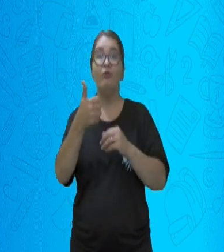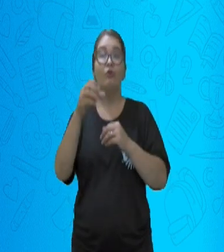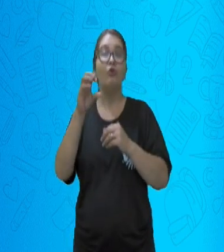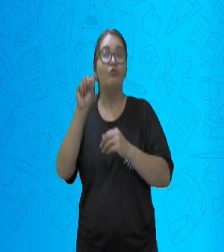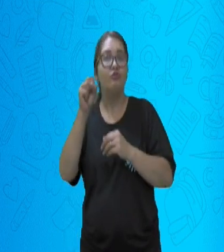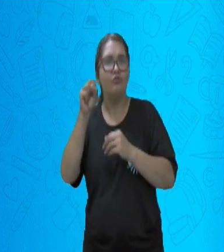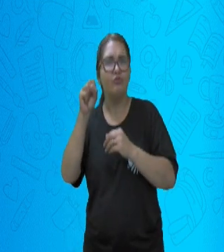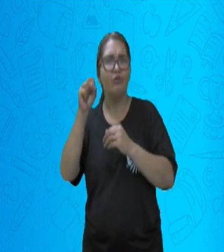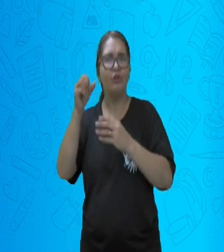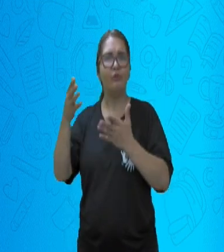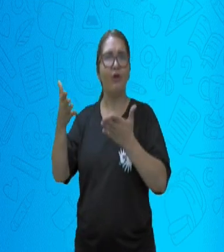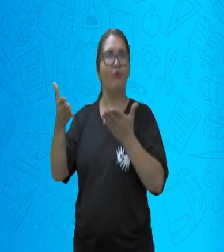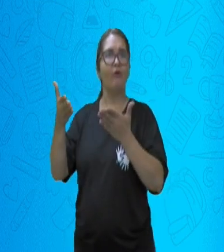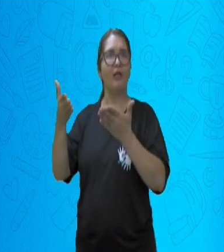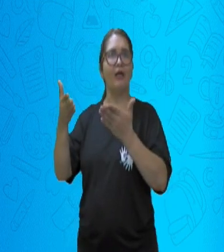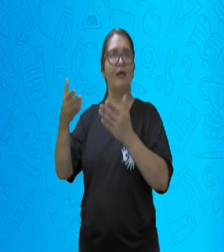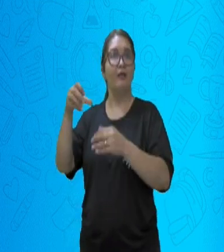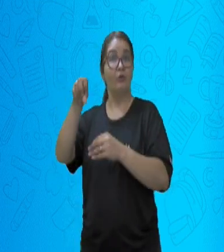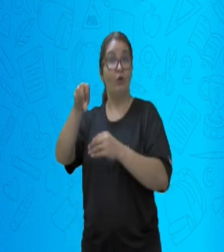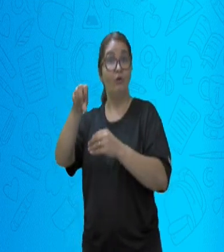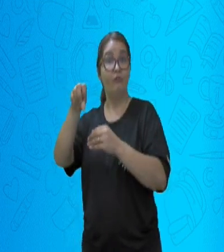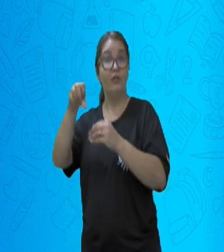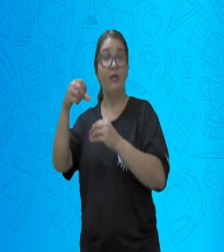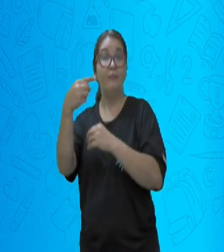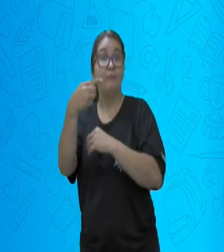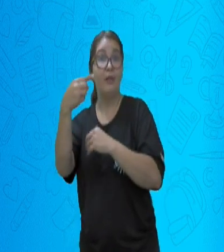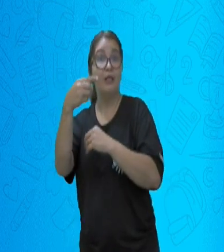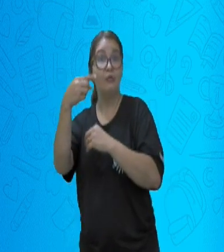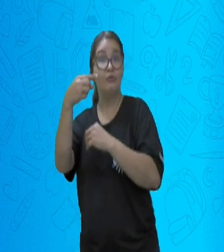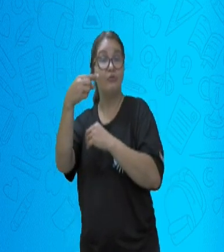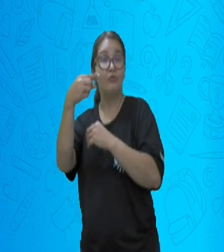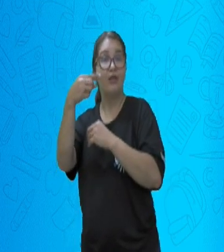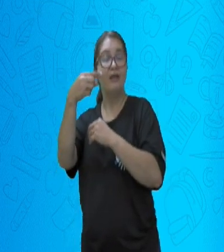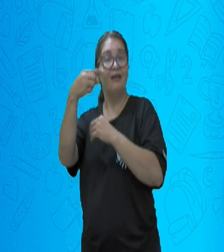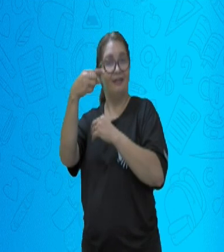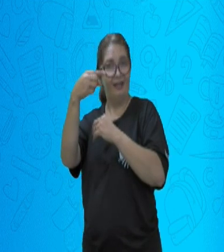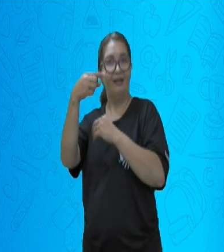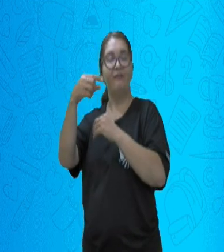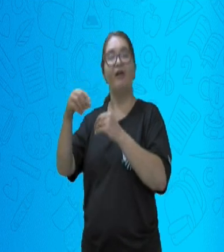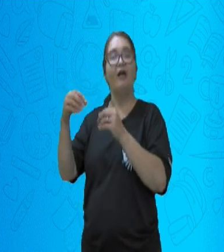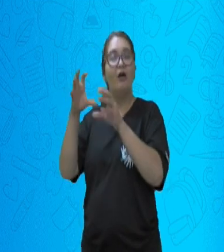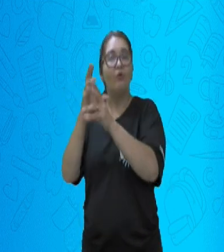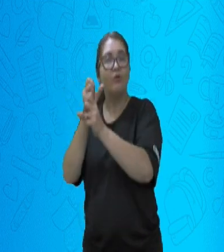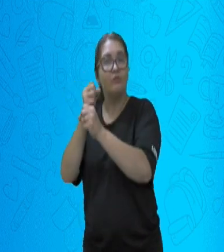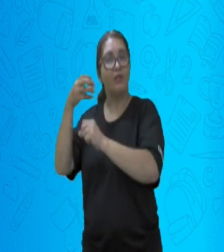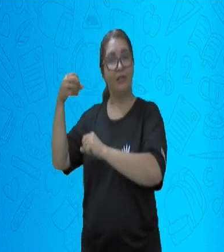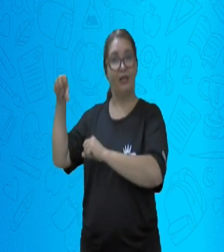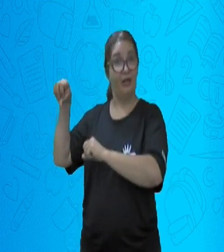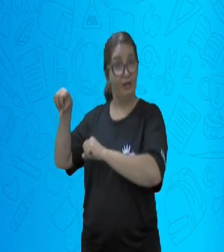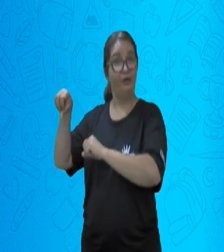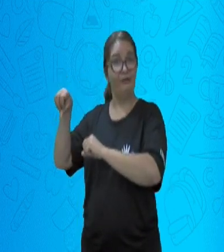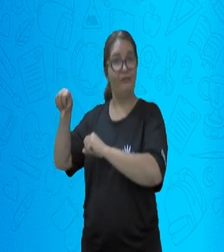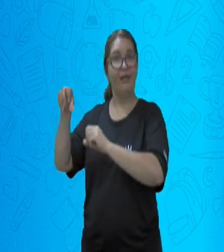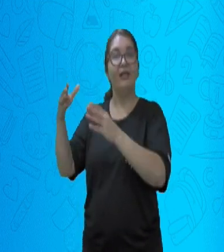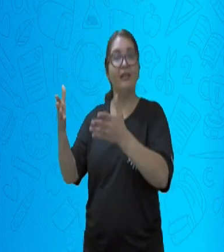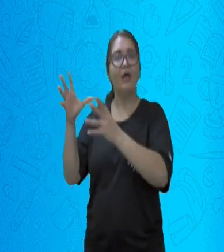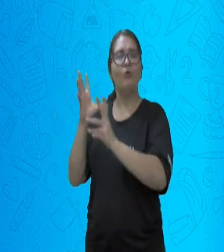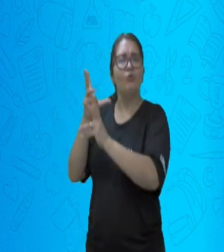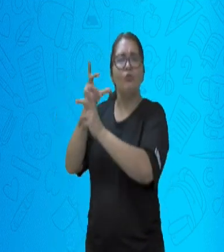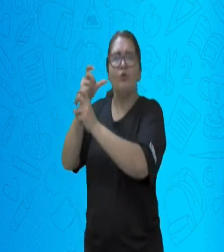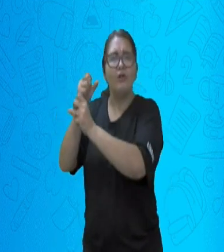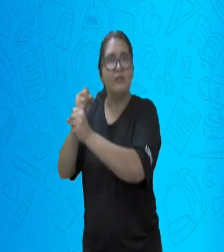se a unidade de milhar é possível? 4 menos 3, sim, 1. Então, o nosso resultado